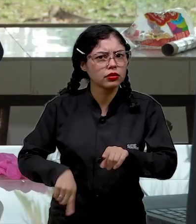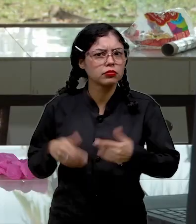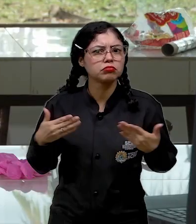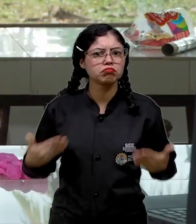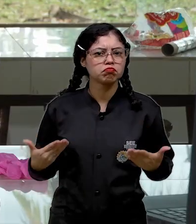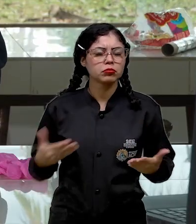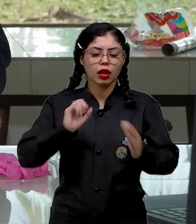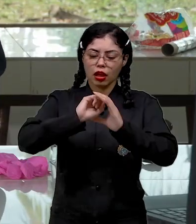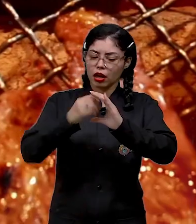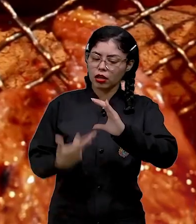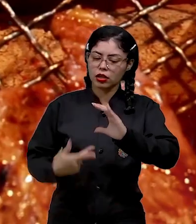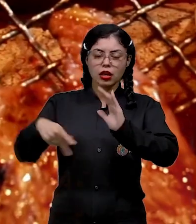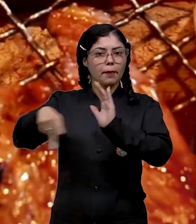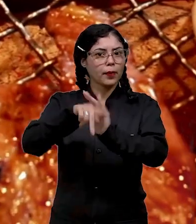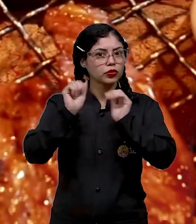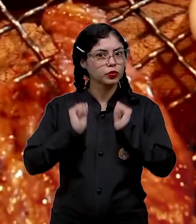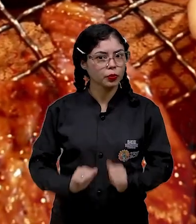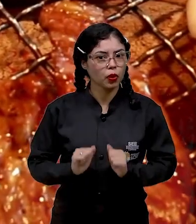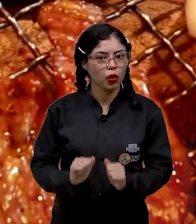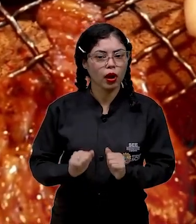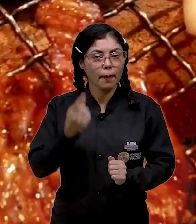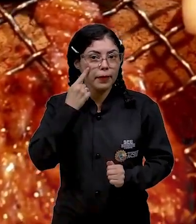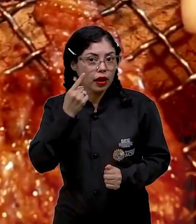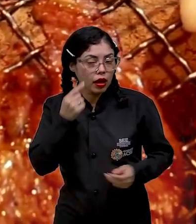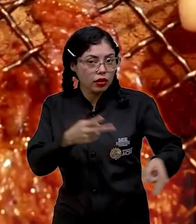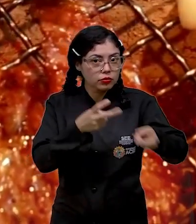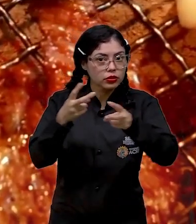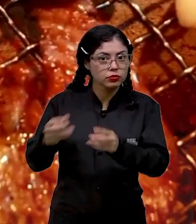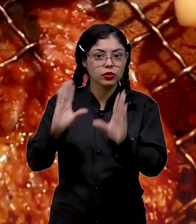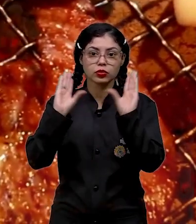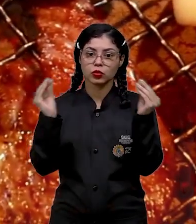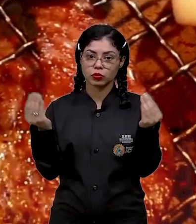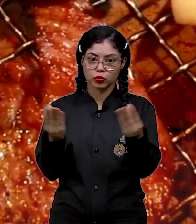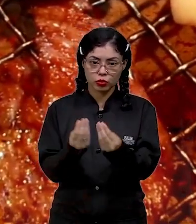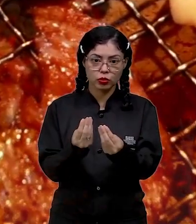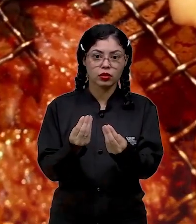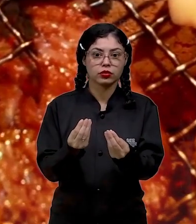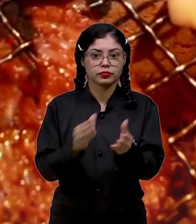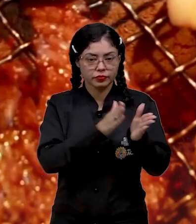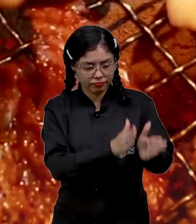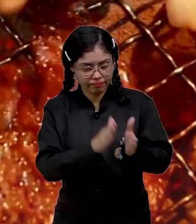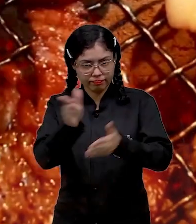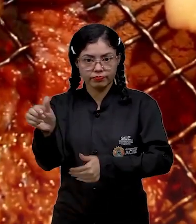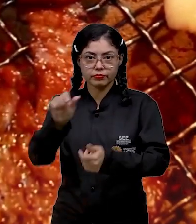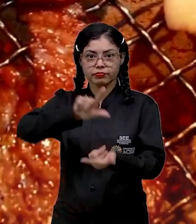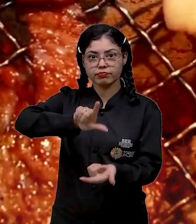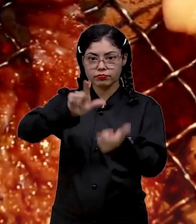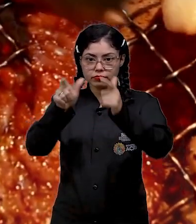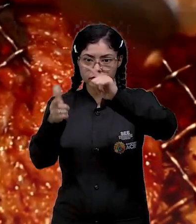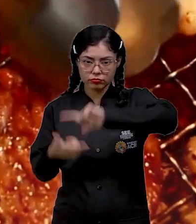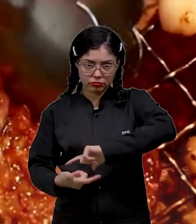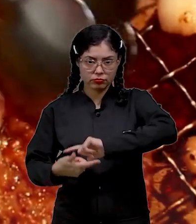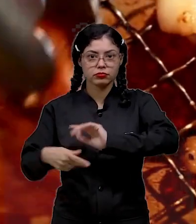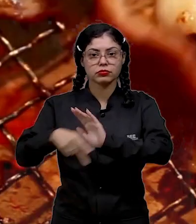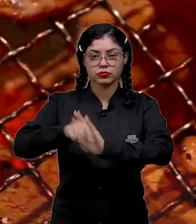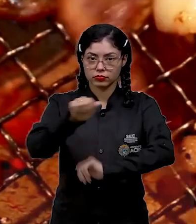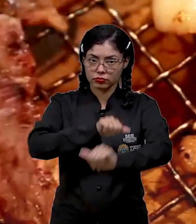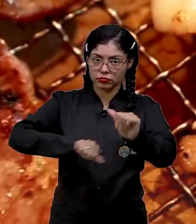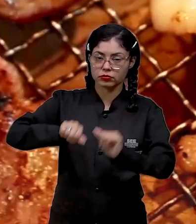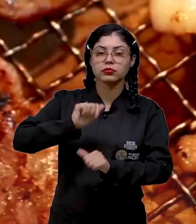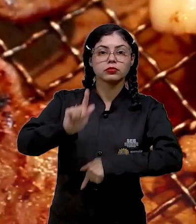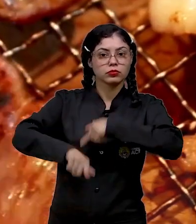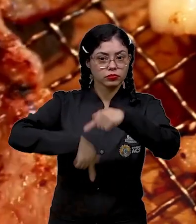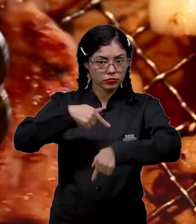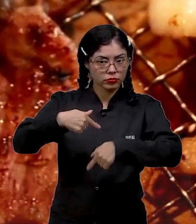São características que só podem ser observadas quando uma substância passa por uma transformação química ou quando essa